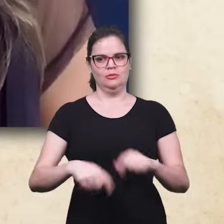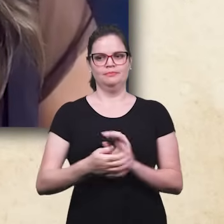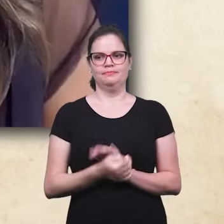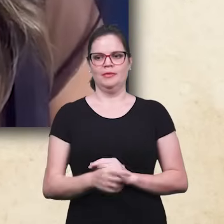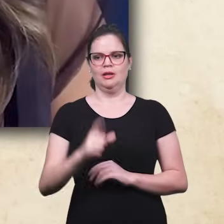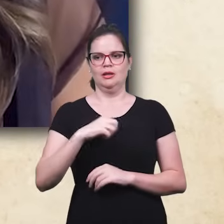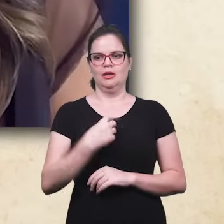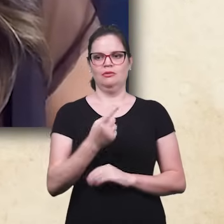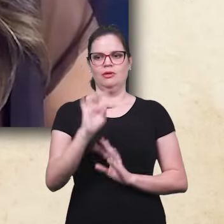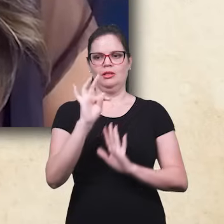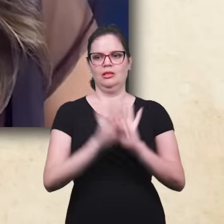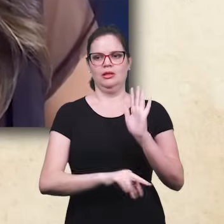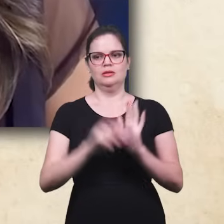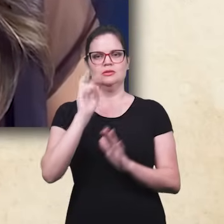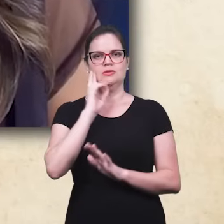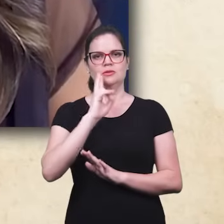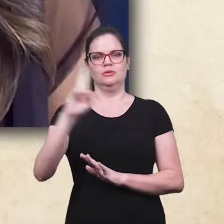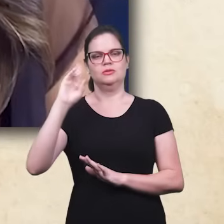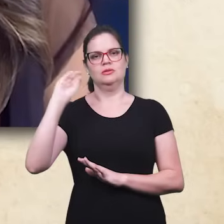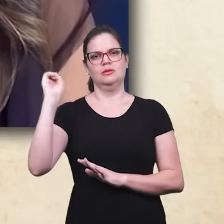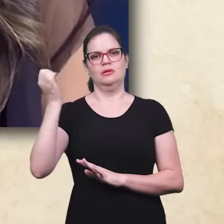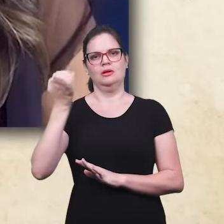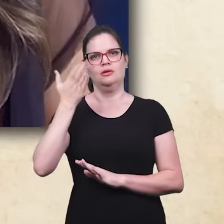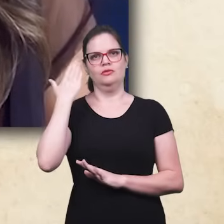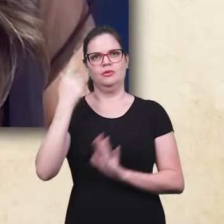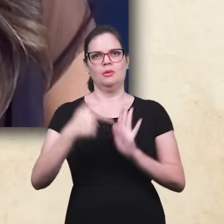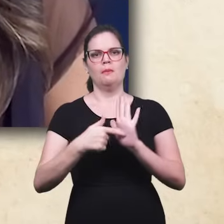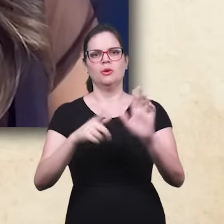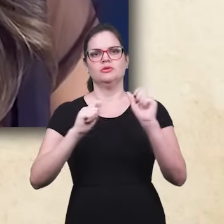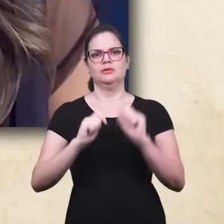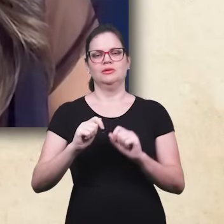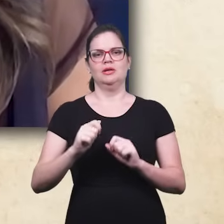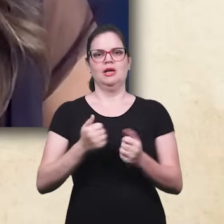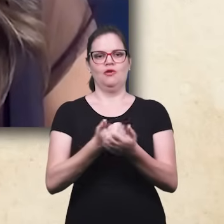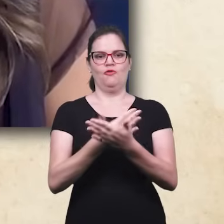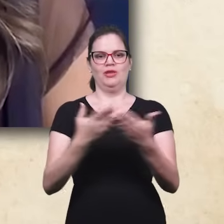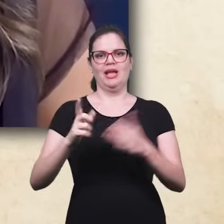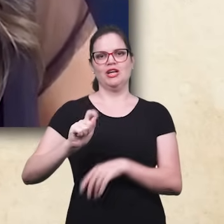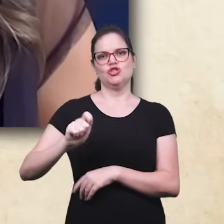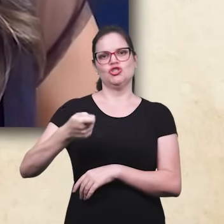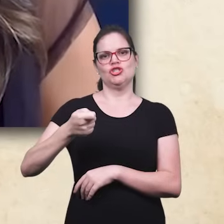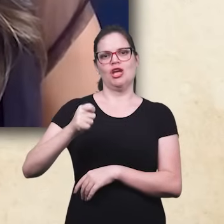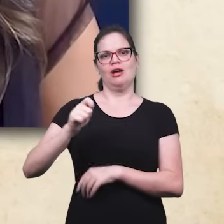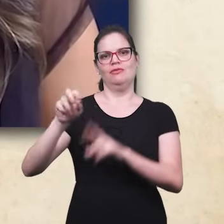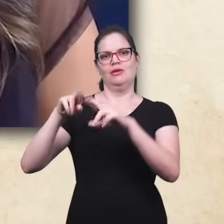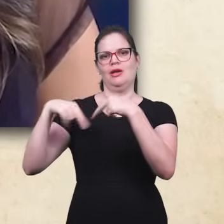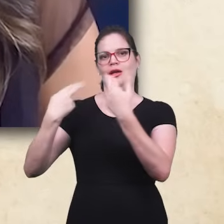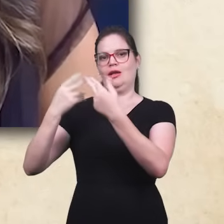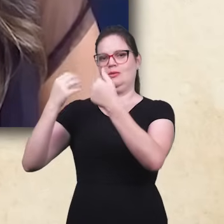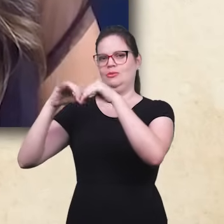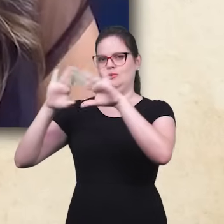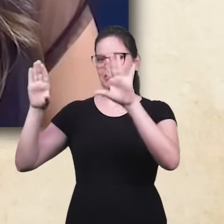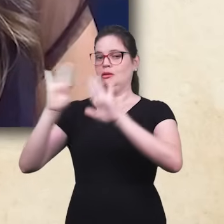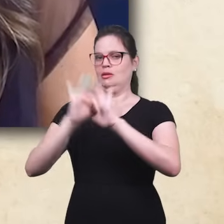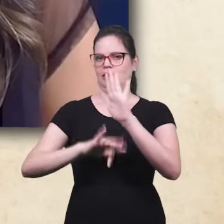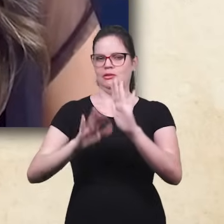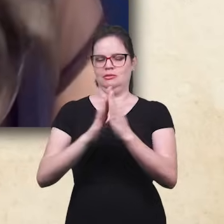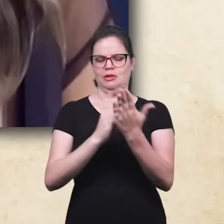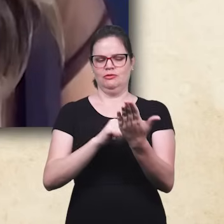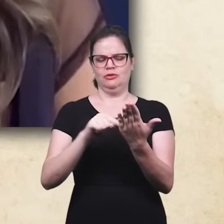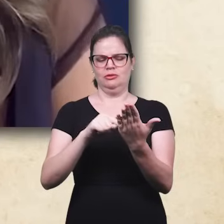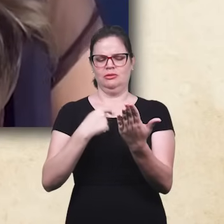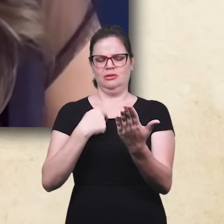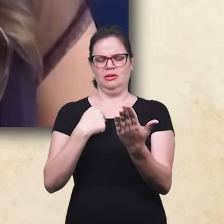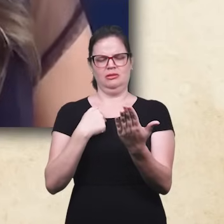dos textos, o Senhor deu até, estava escrito: eu te darei a chave dos reinos dos céus. Porém, eu